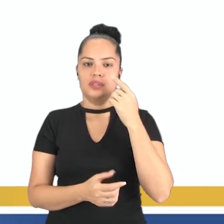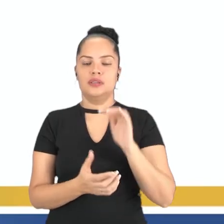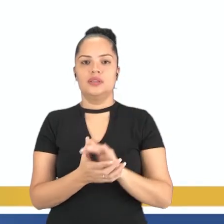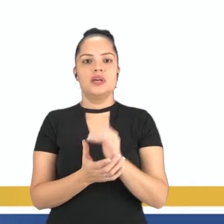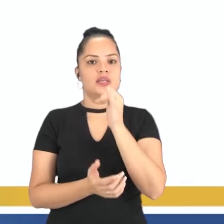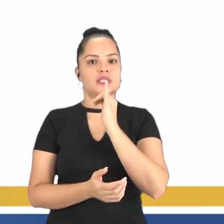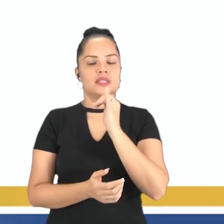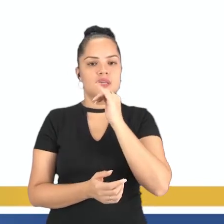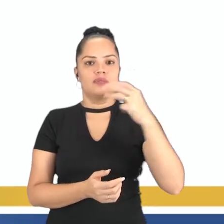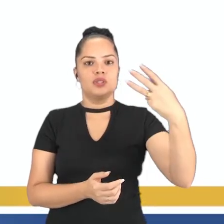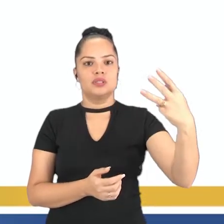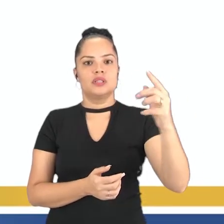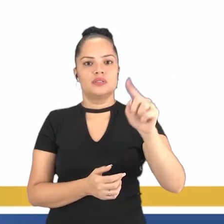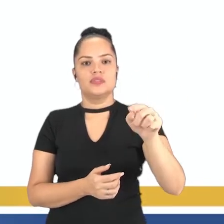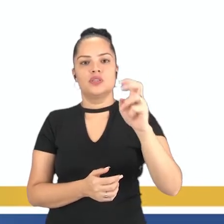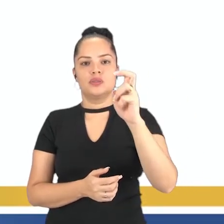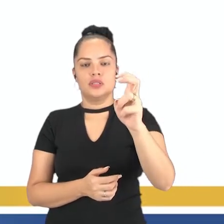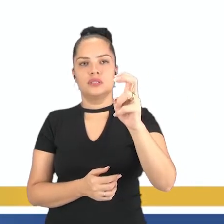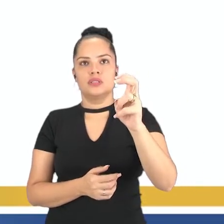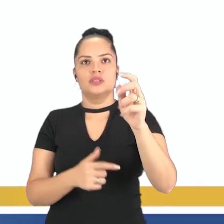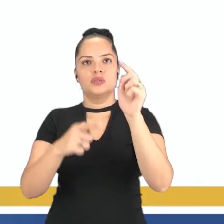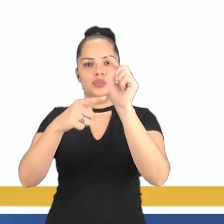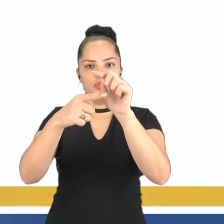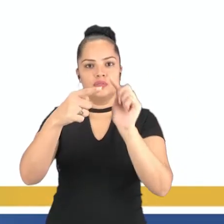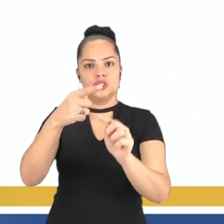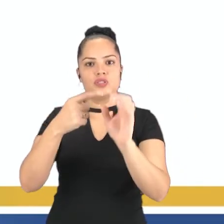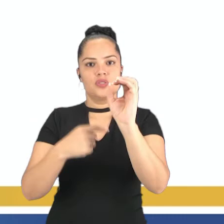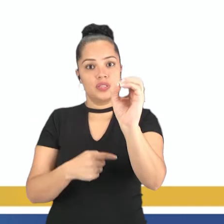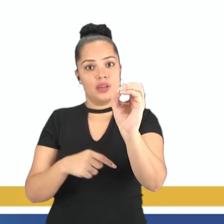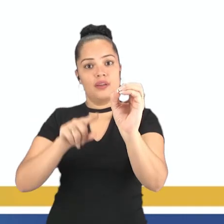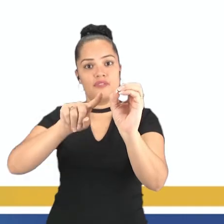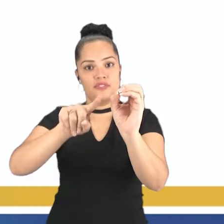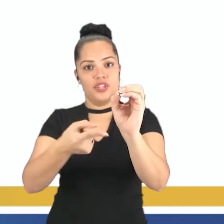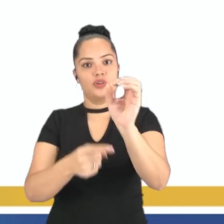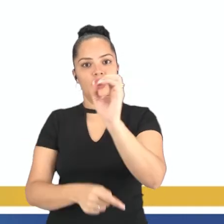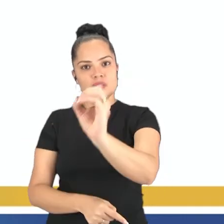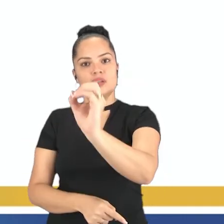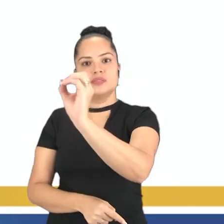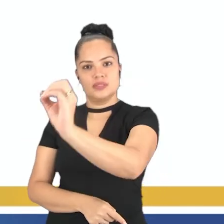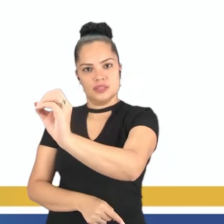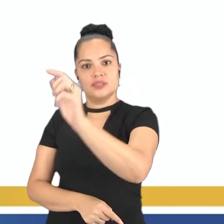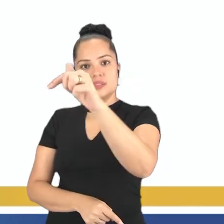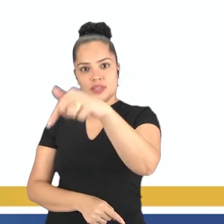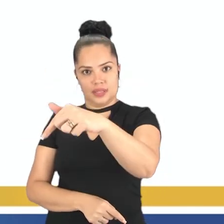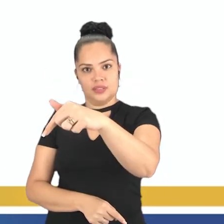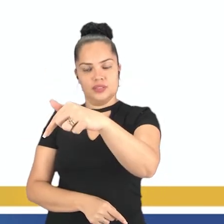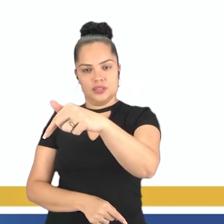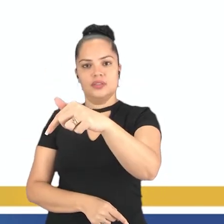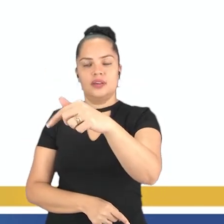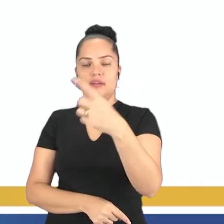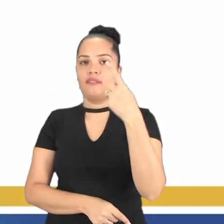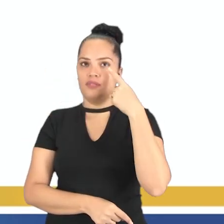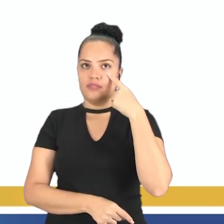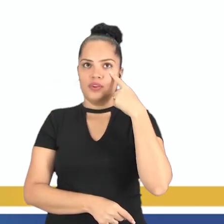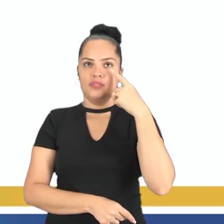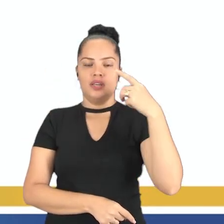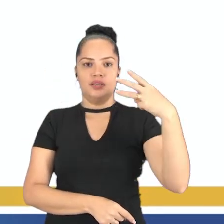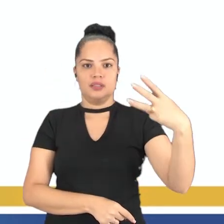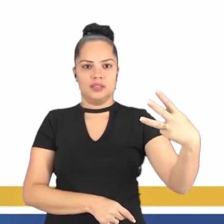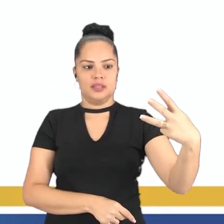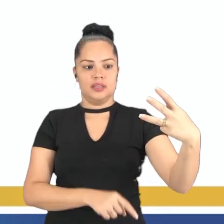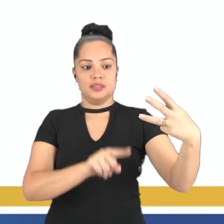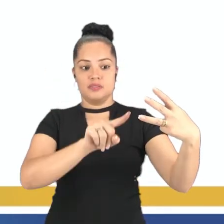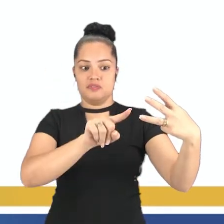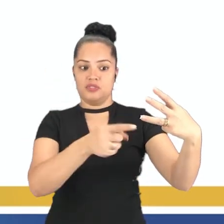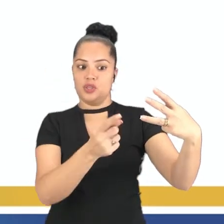o exemplo é 3,5 dividido para 0,07, ok? 3,5 tem uma